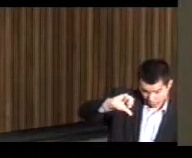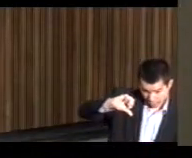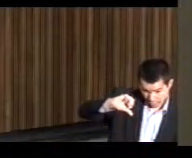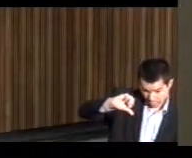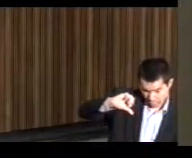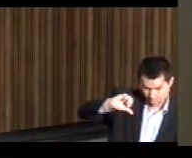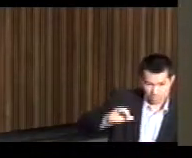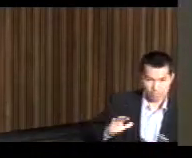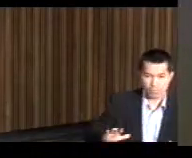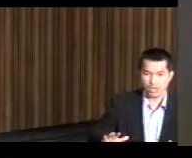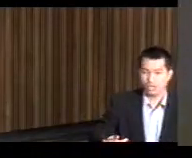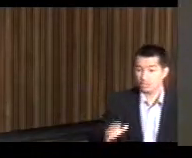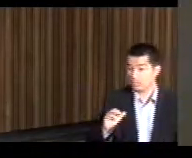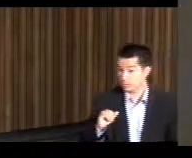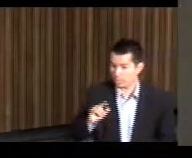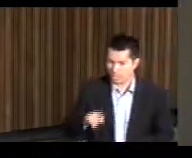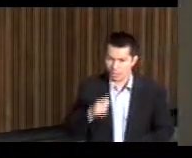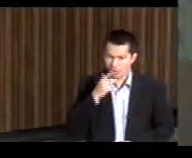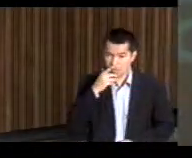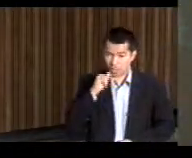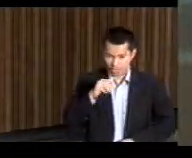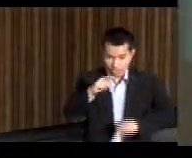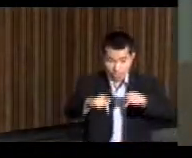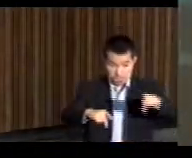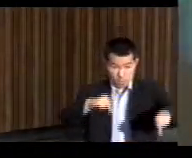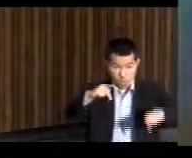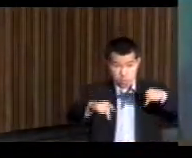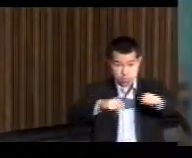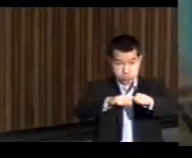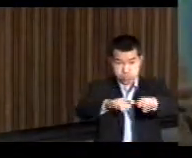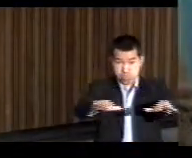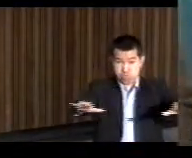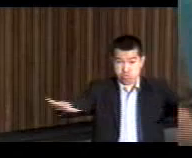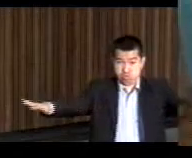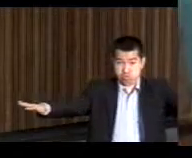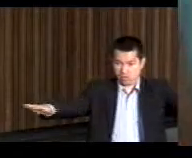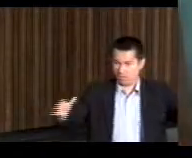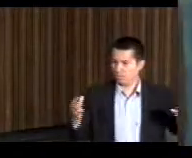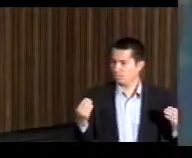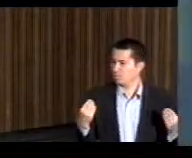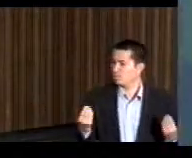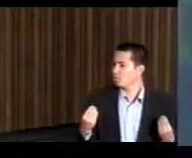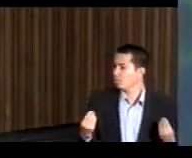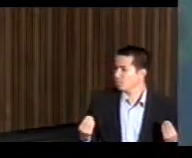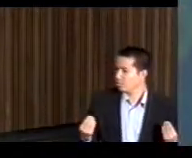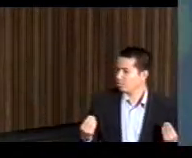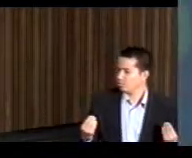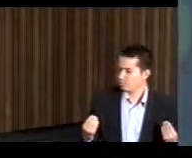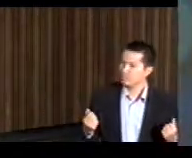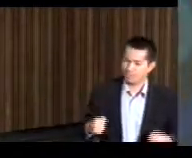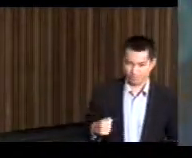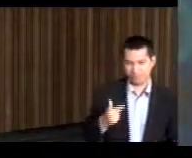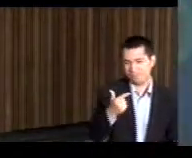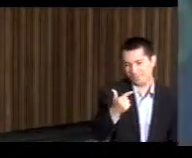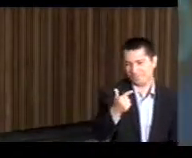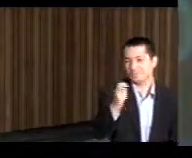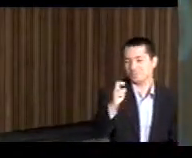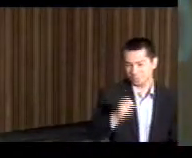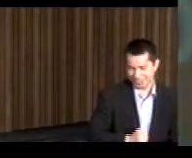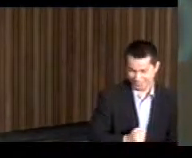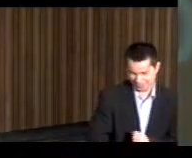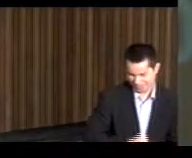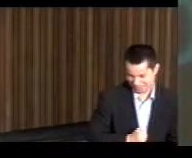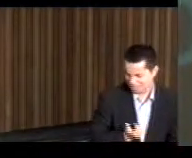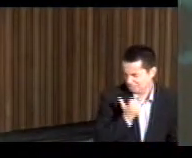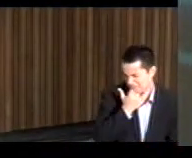você precisa de 25 anos. Uma geração inteira. Uma resposta bonita até. Mas eu não sei se